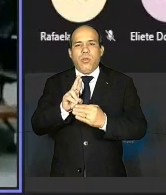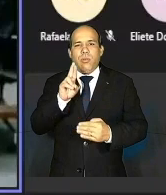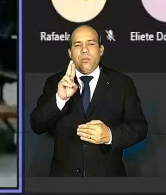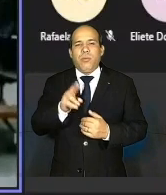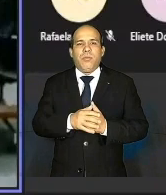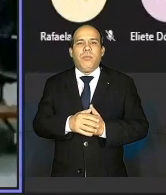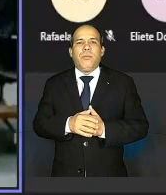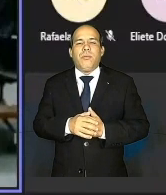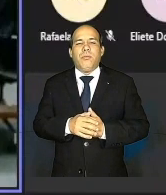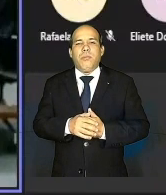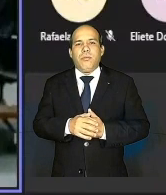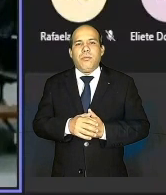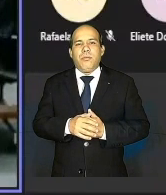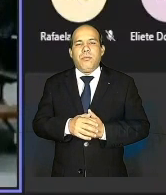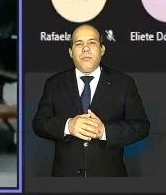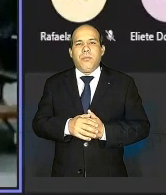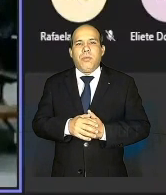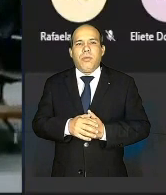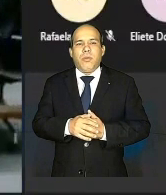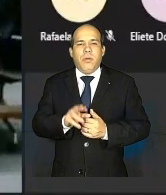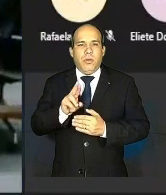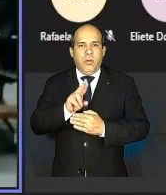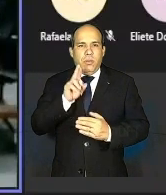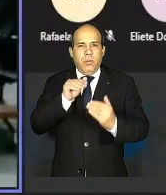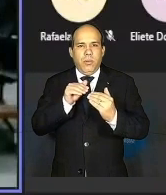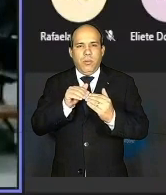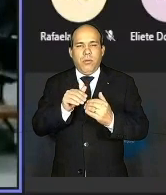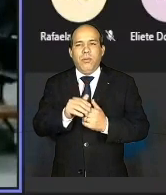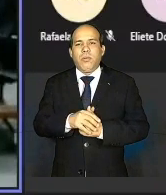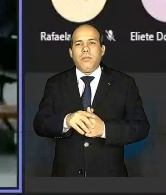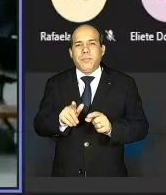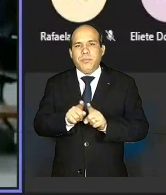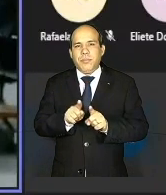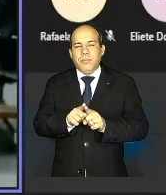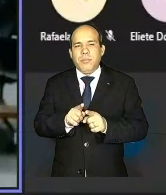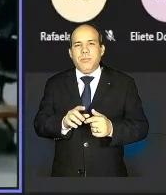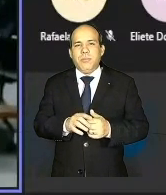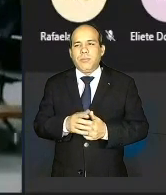meu voto é com o eminente relator, desembargador Mário Zan. Acompanho o eminente